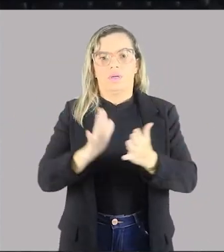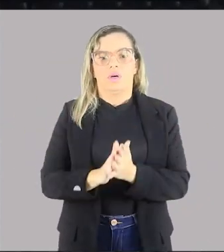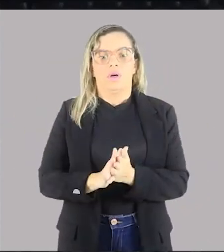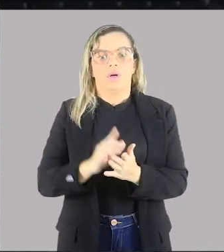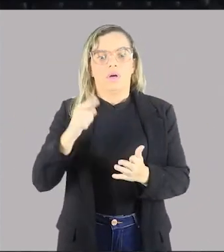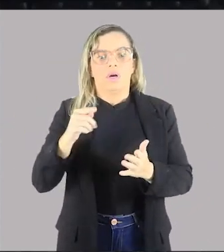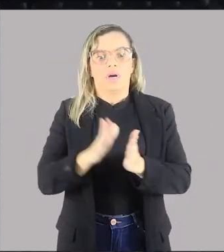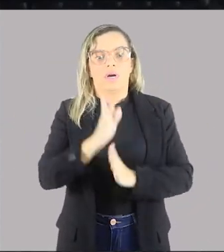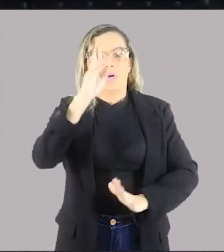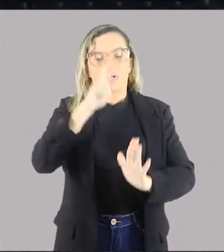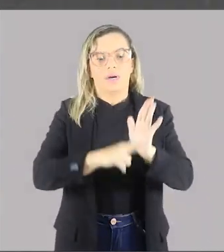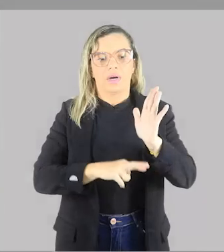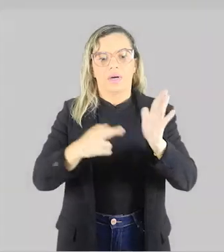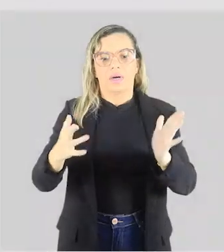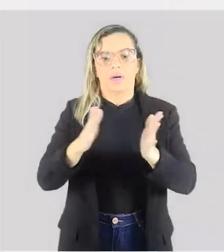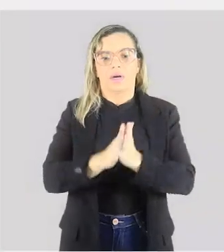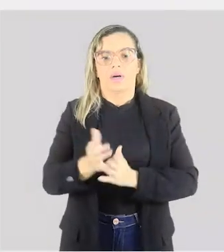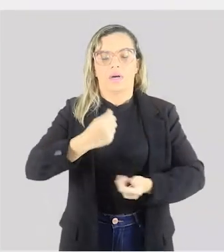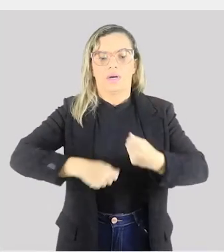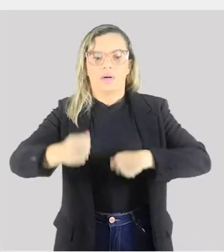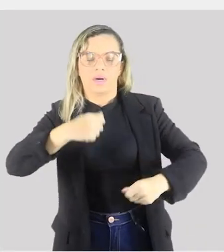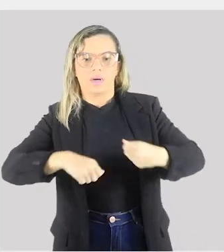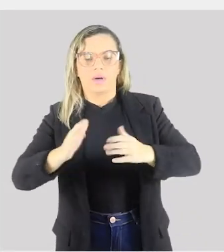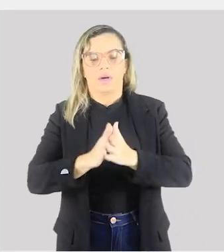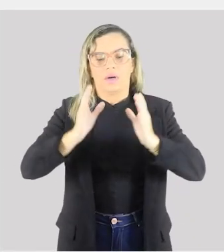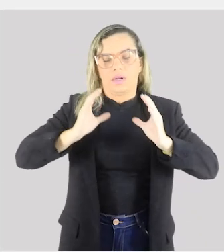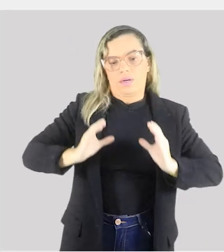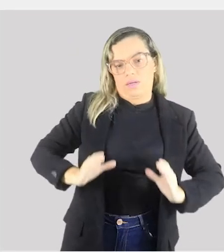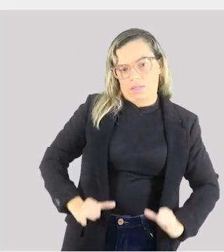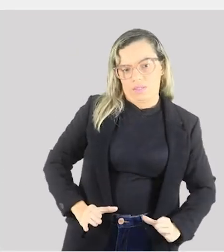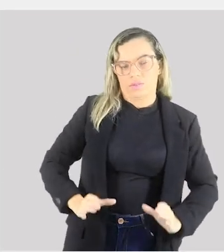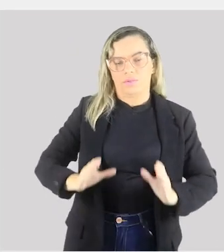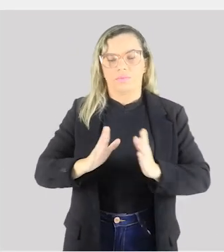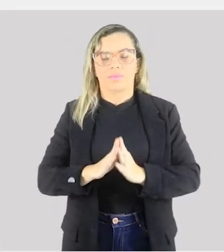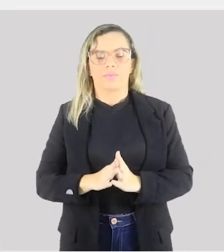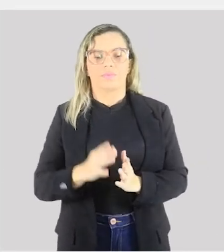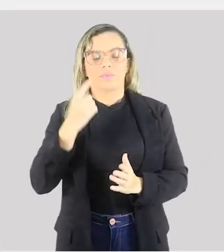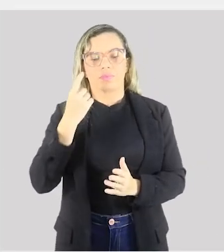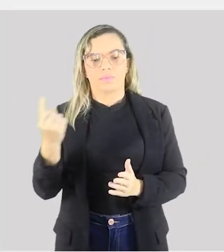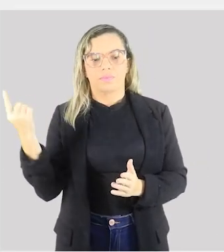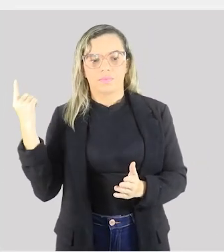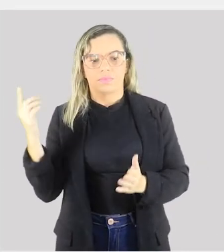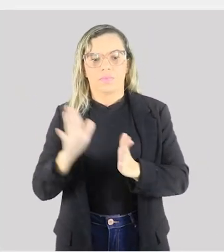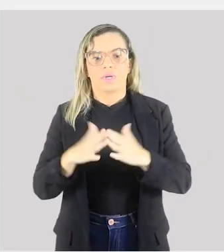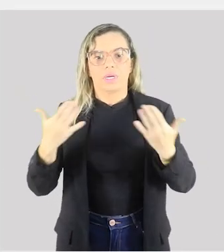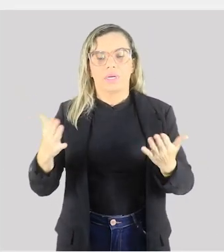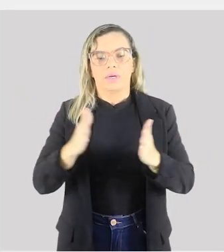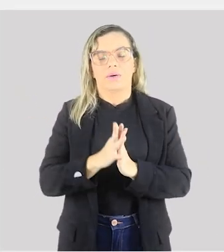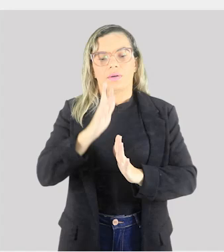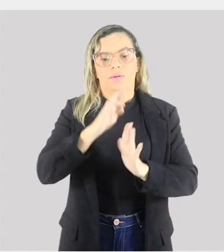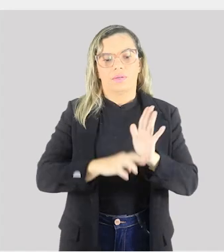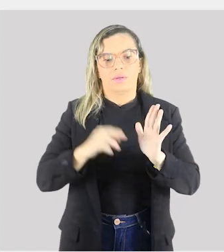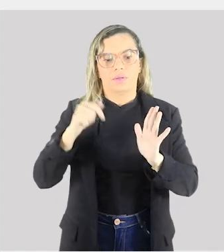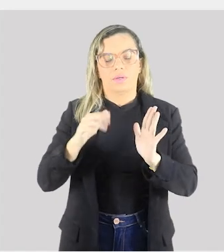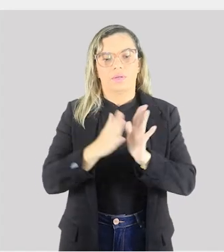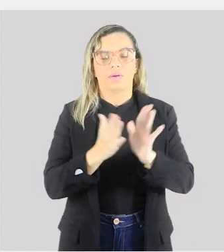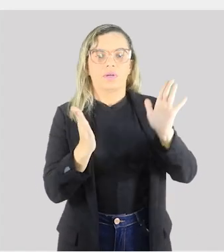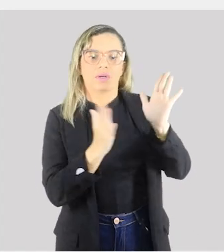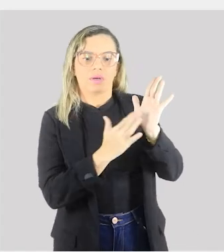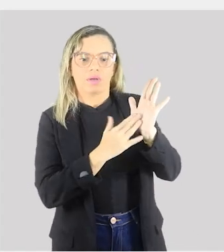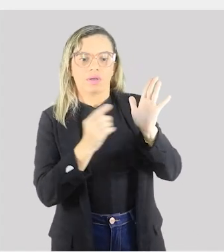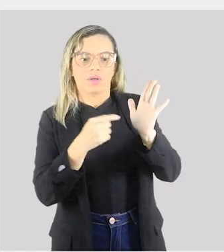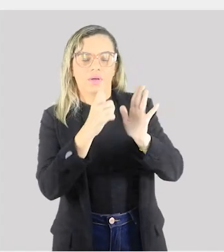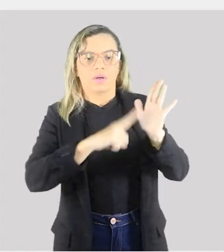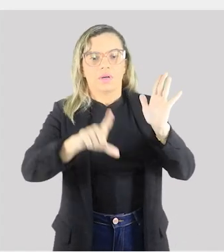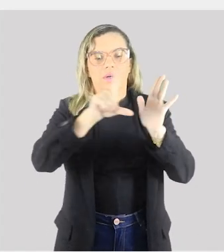regime administrativo disciplinar, ou regime disciplinar administrativo. Esse regime, ele consta numa lei